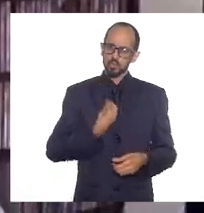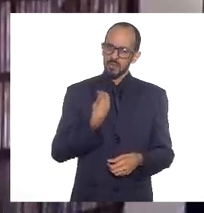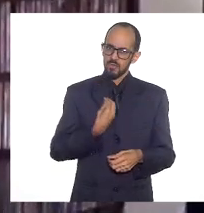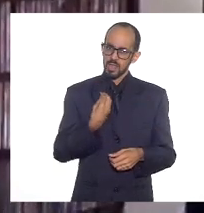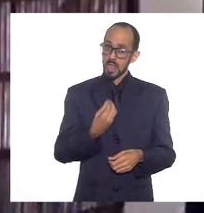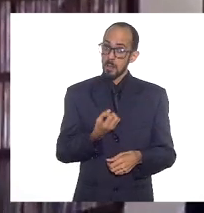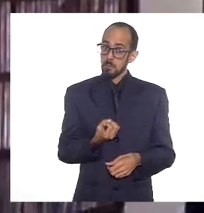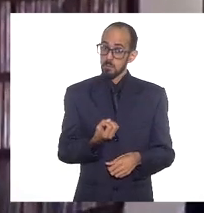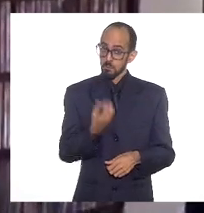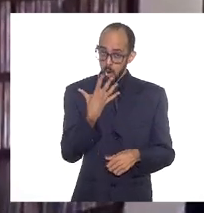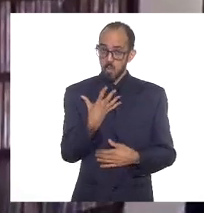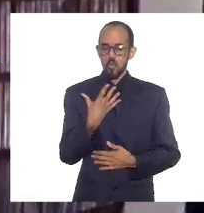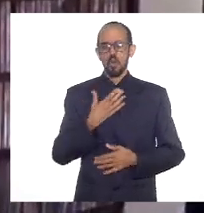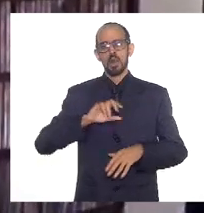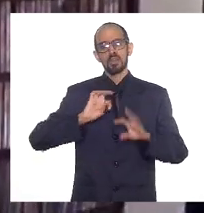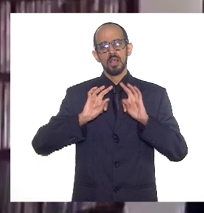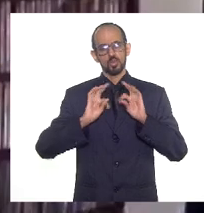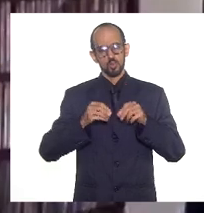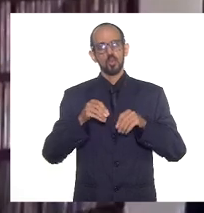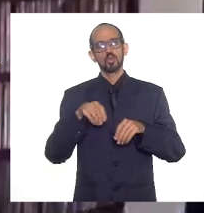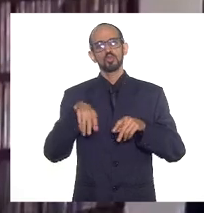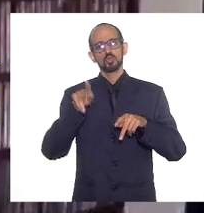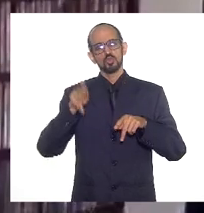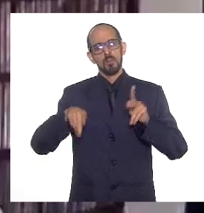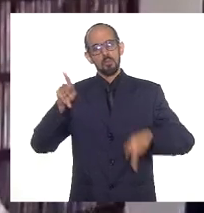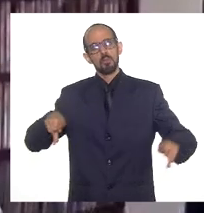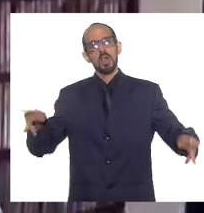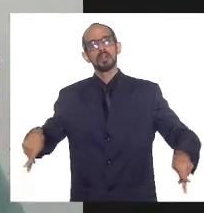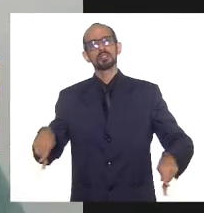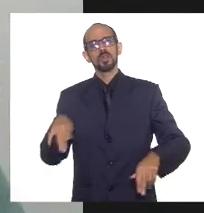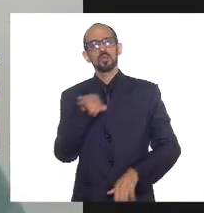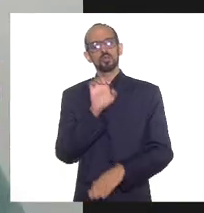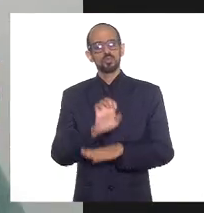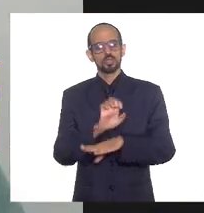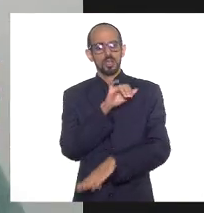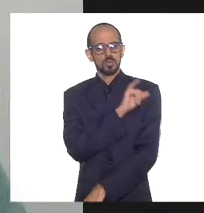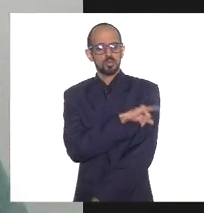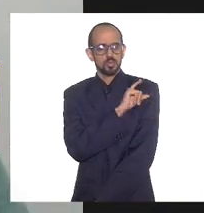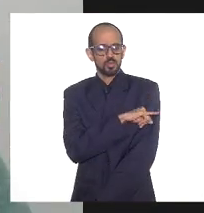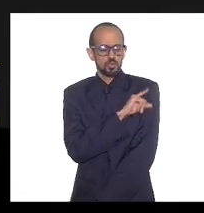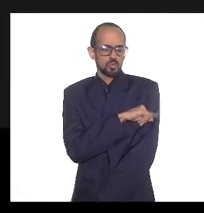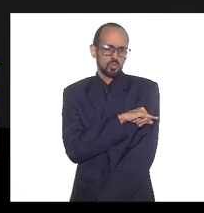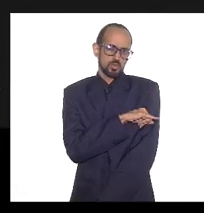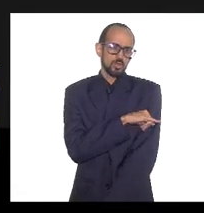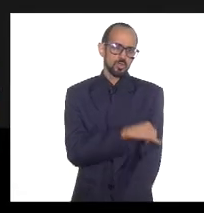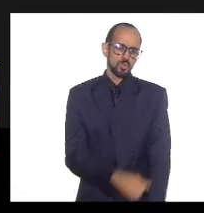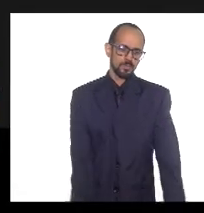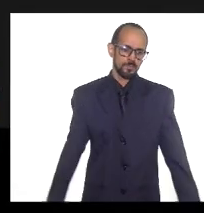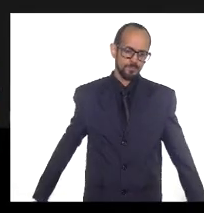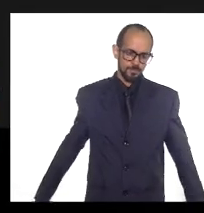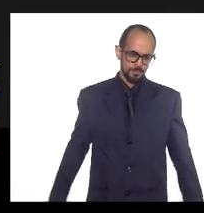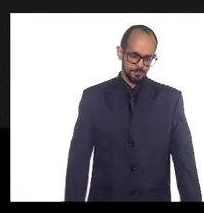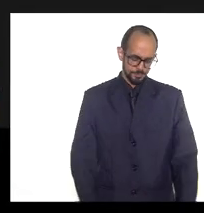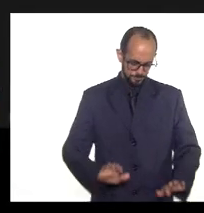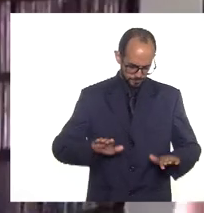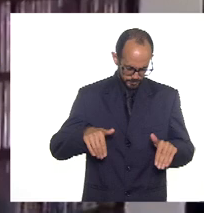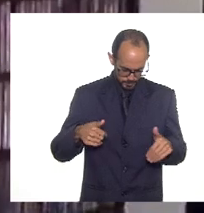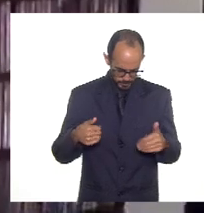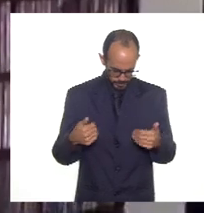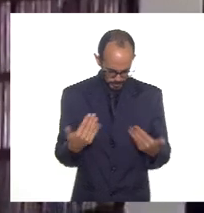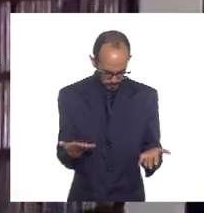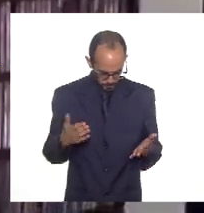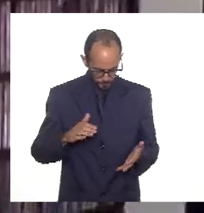todos os fluminenses e todas as fluminenses também. Por